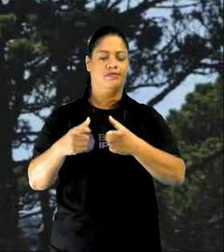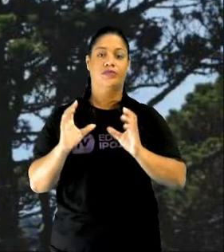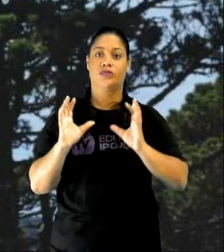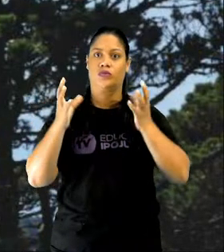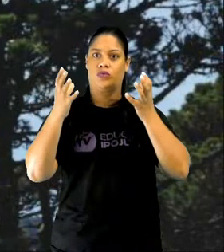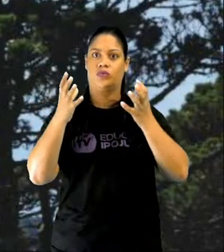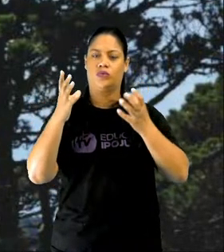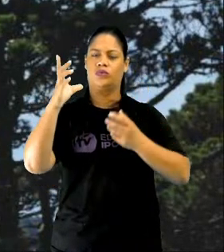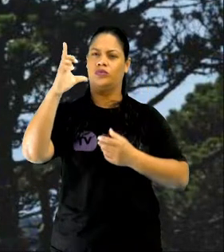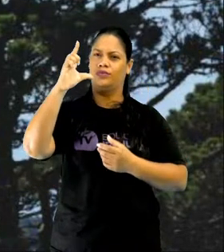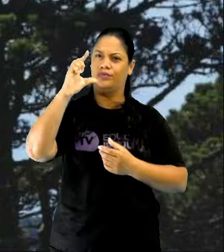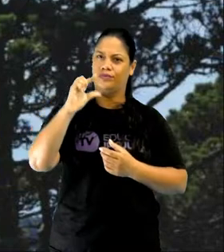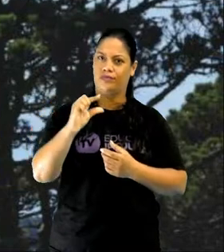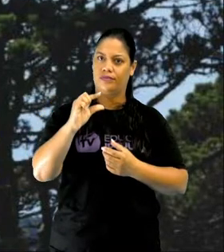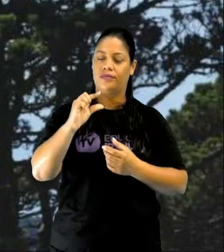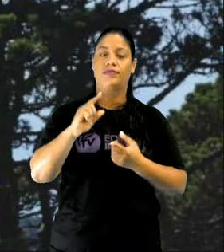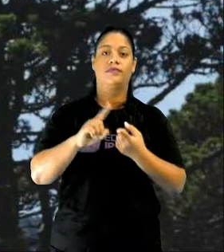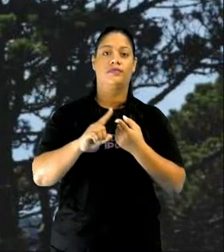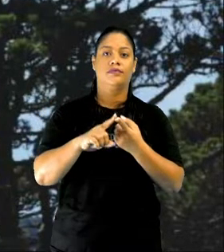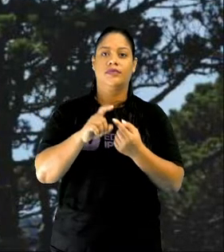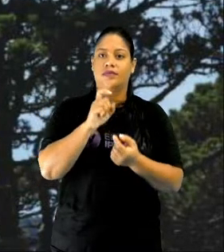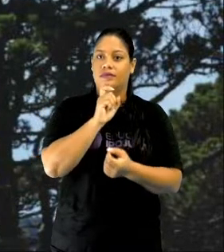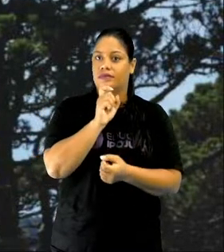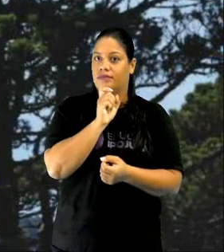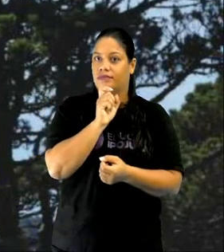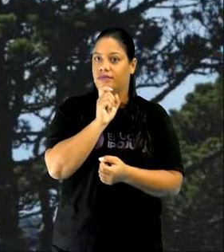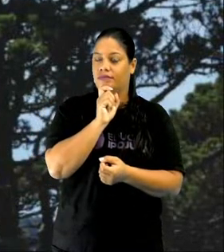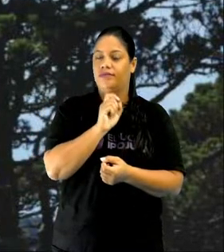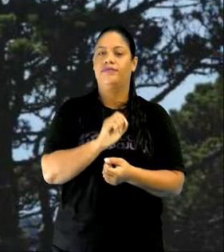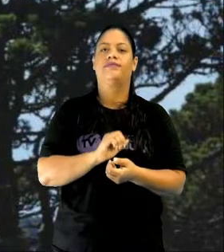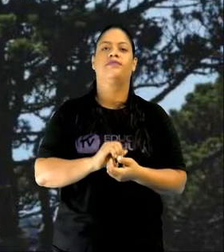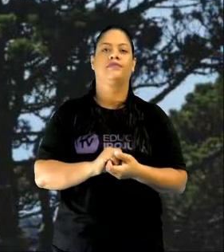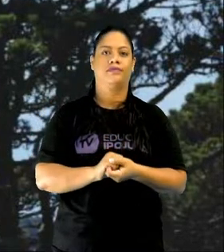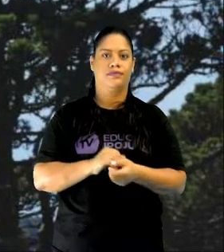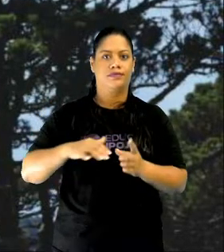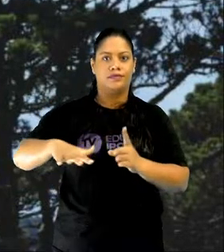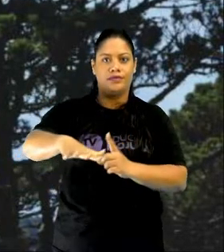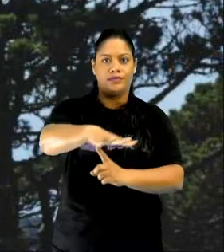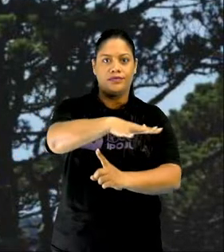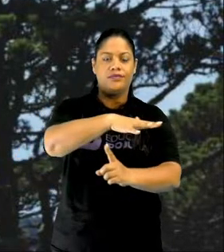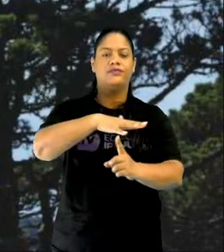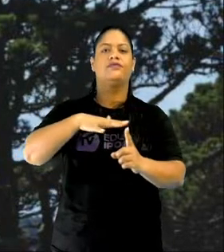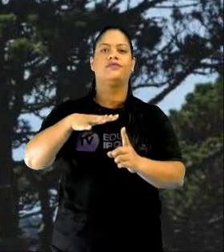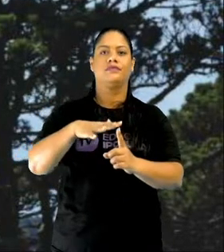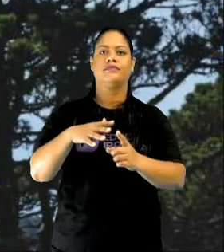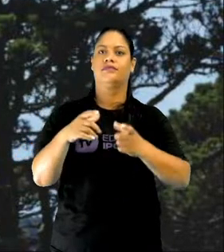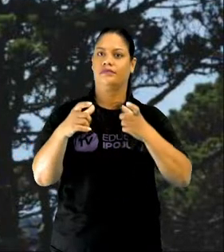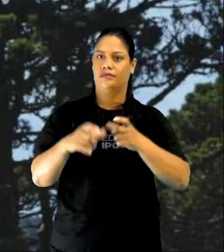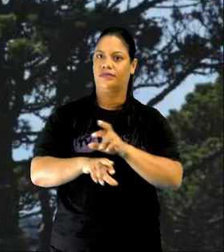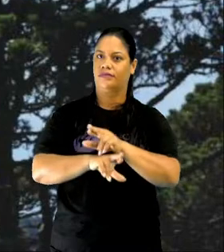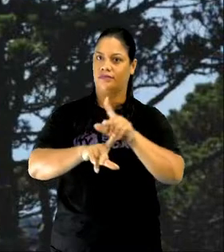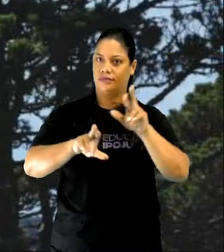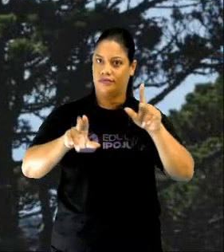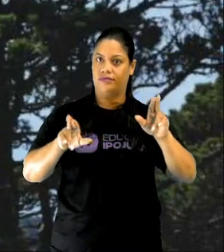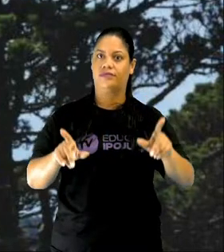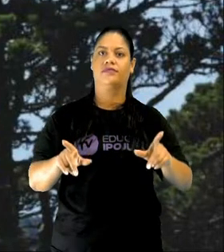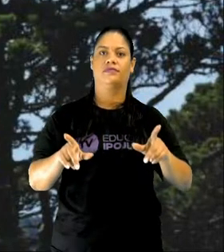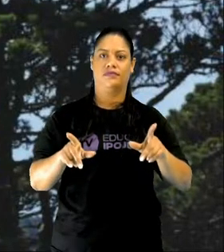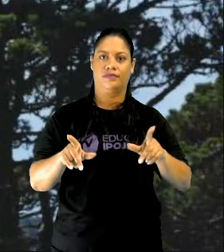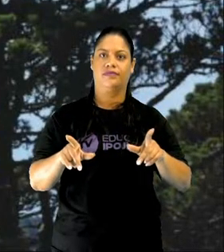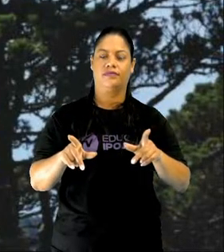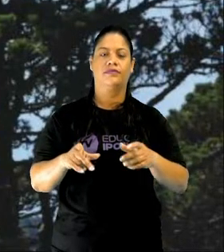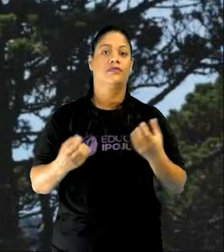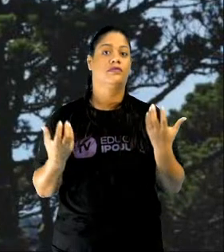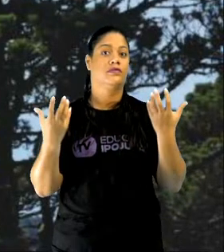é ameno e frio. A vegetação também tem essa variação em função do clima.